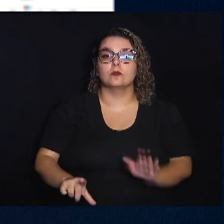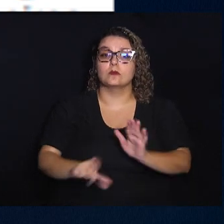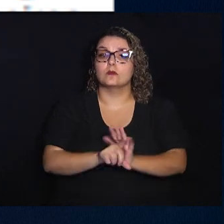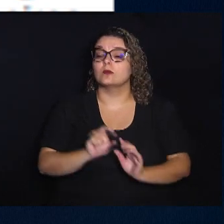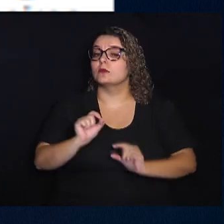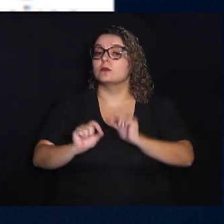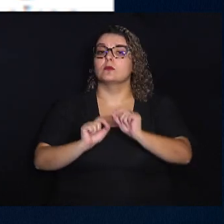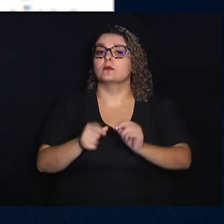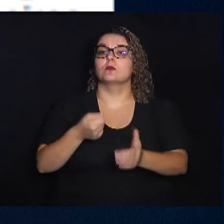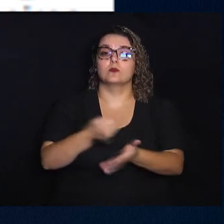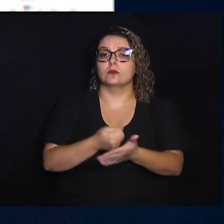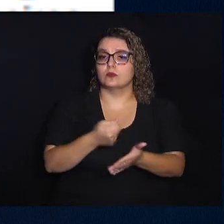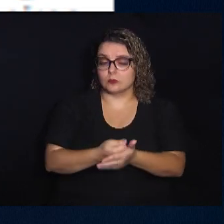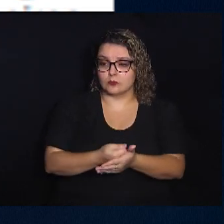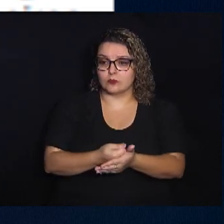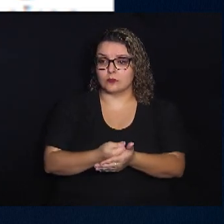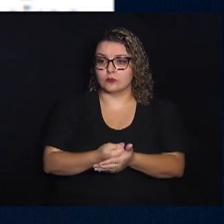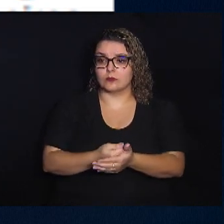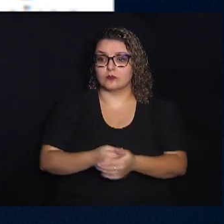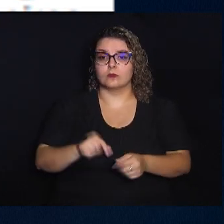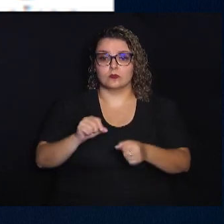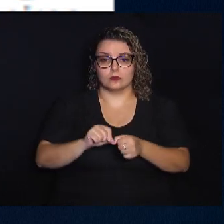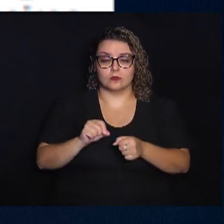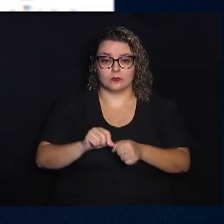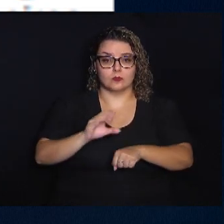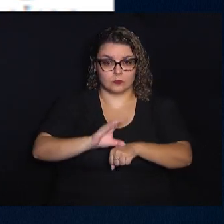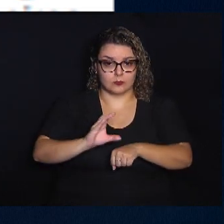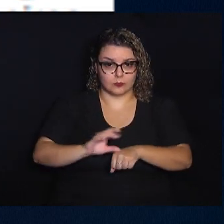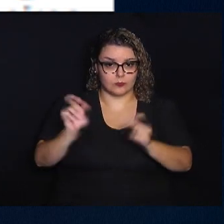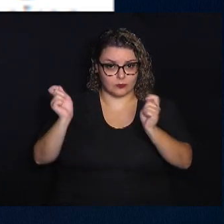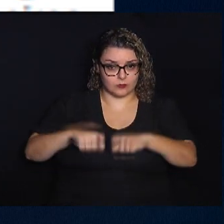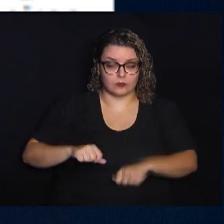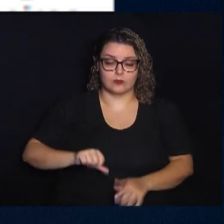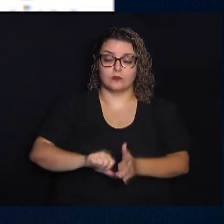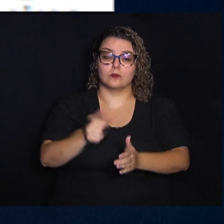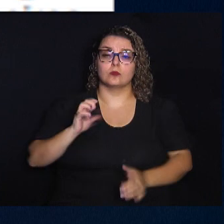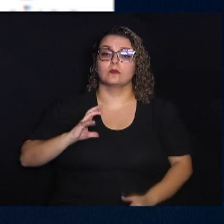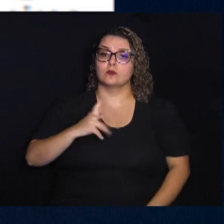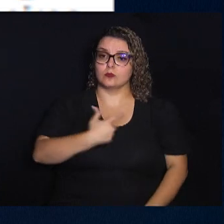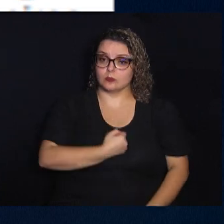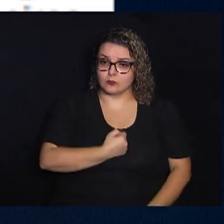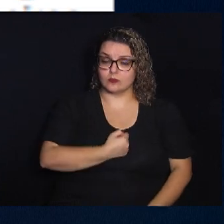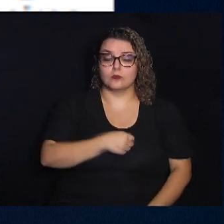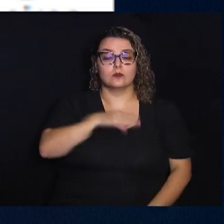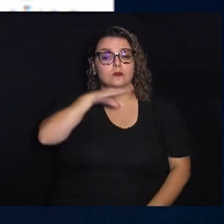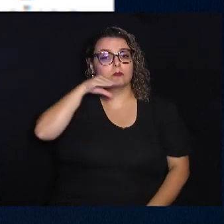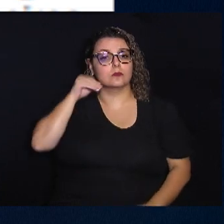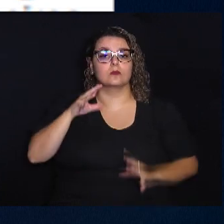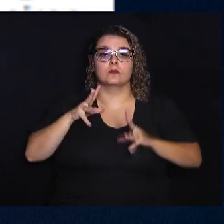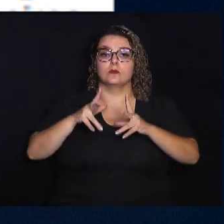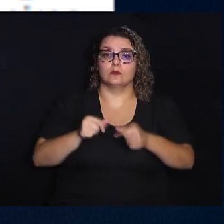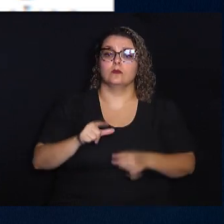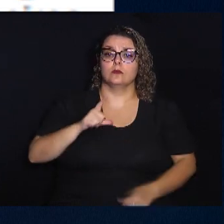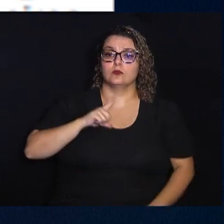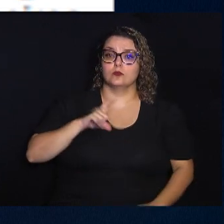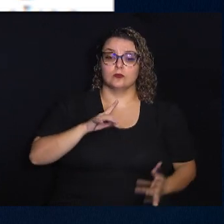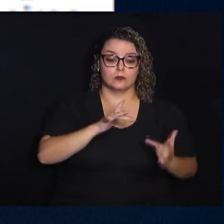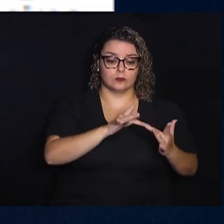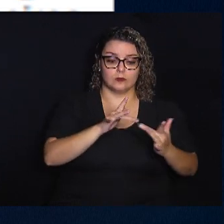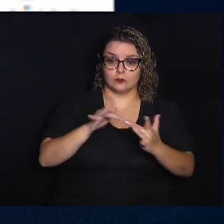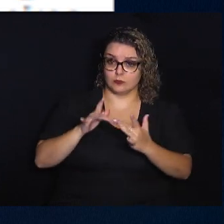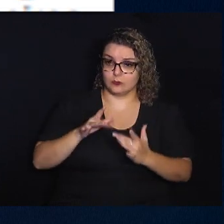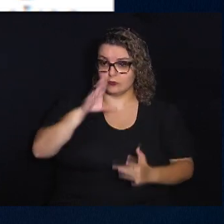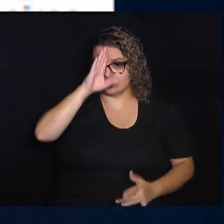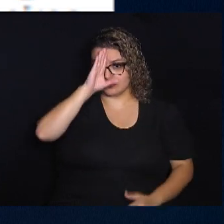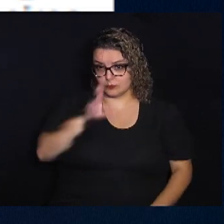a obrigatoriedade da realização de cursos de primeiros socorros aos funcionários que possuem contato direto com